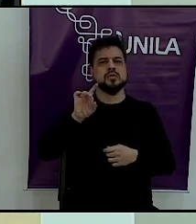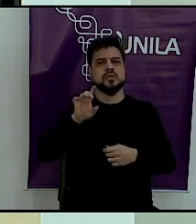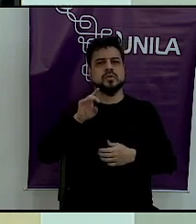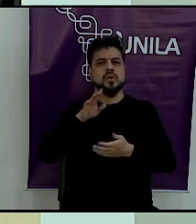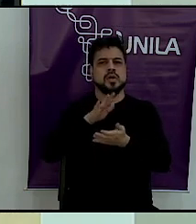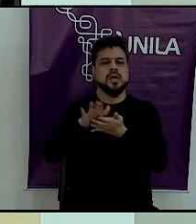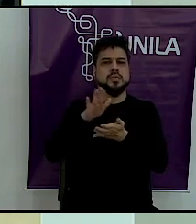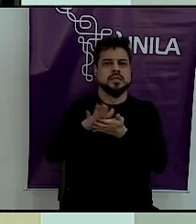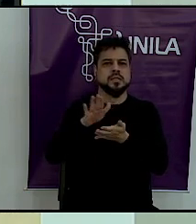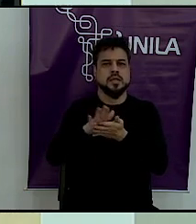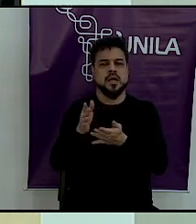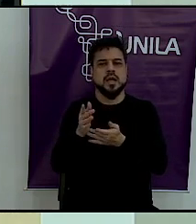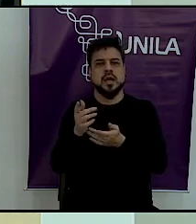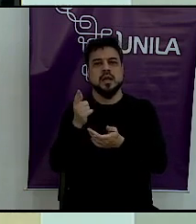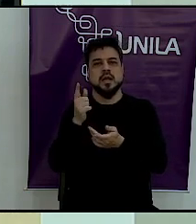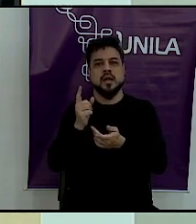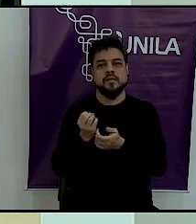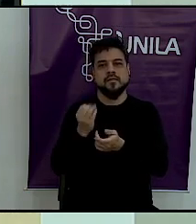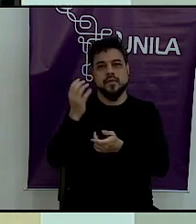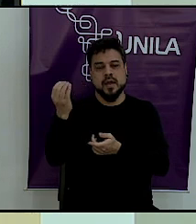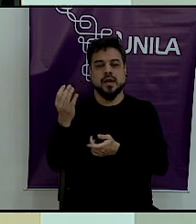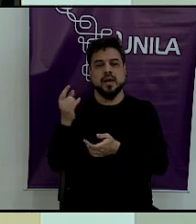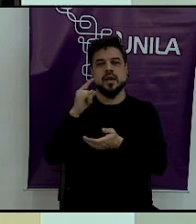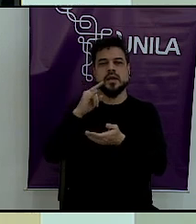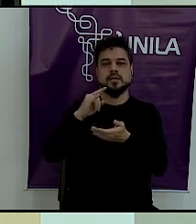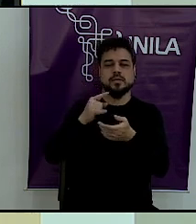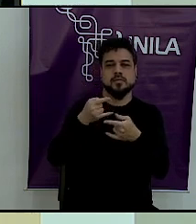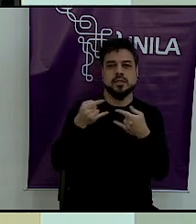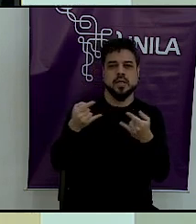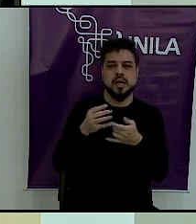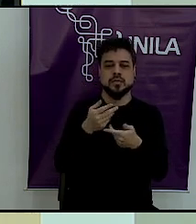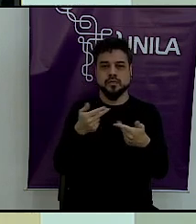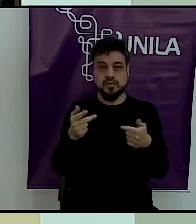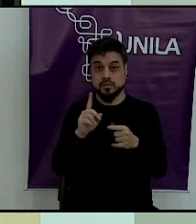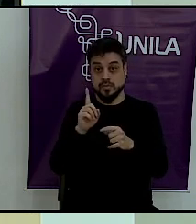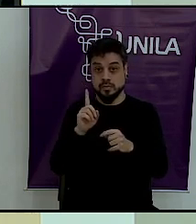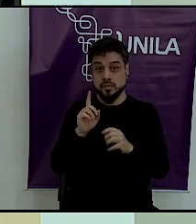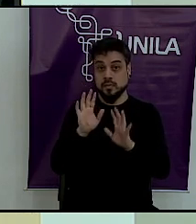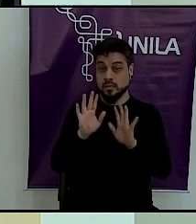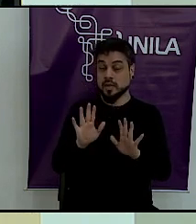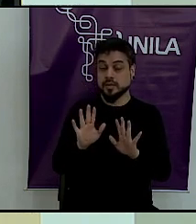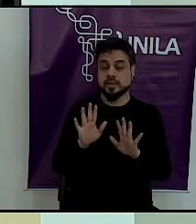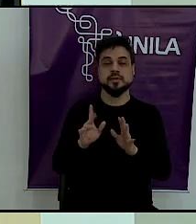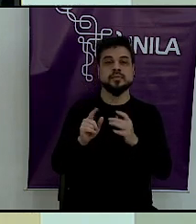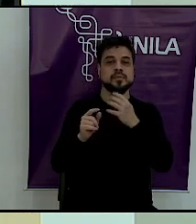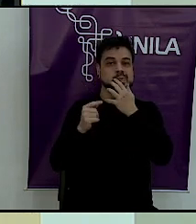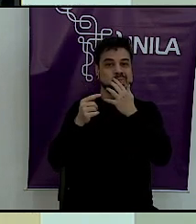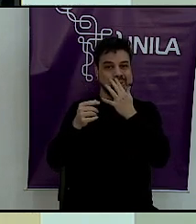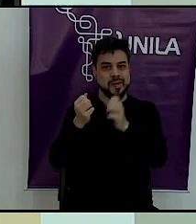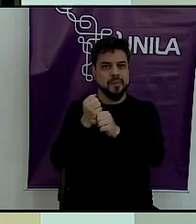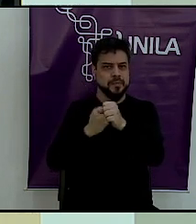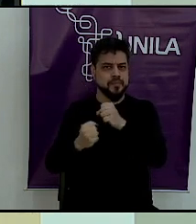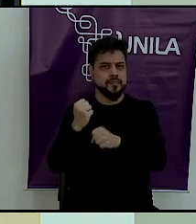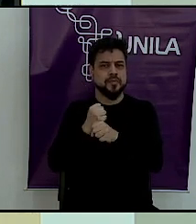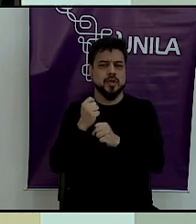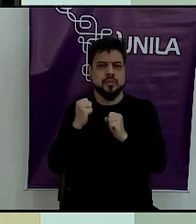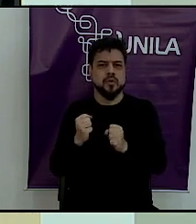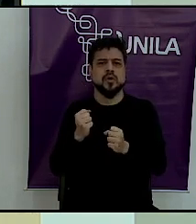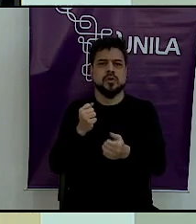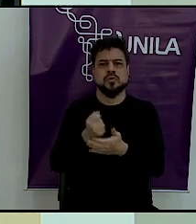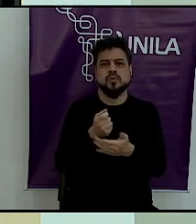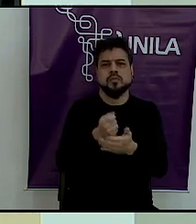diárias e passagens, né? Então, desde o ano passado, nós abrimos as possibilidades, inclusive para investimento, né, para